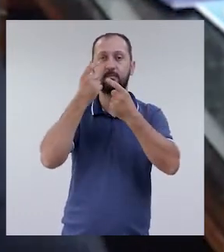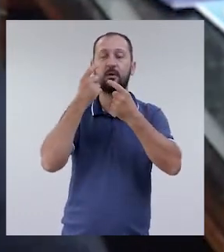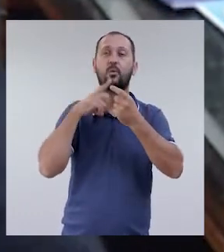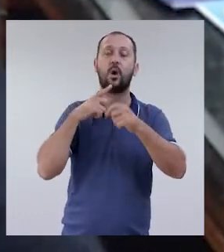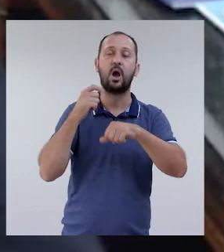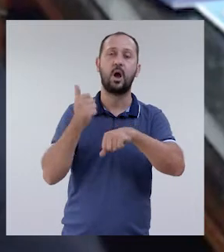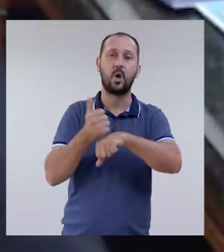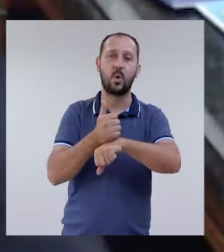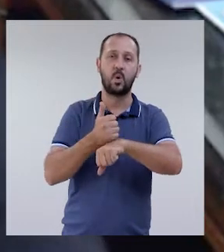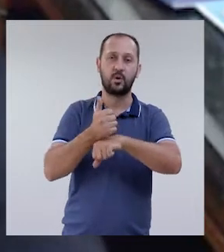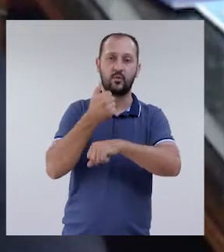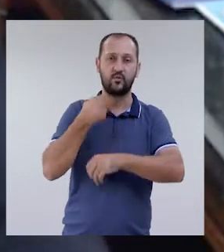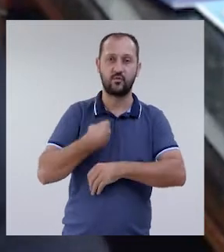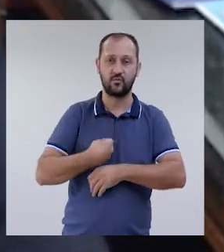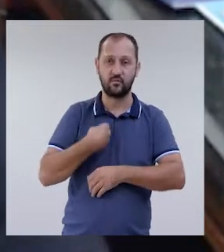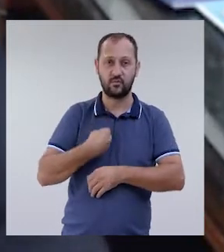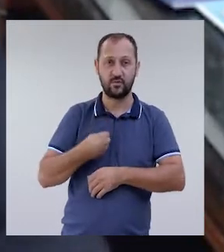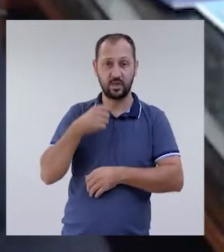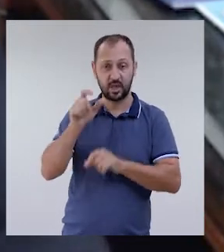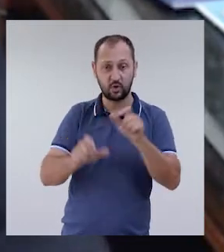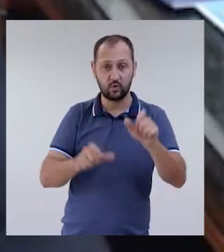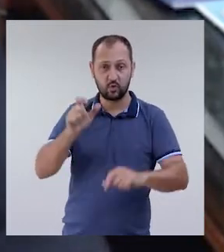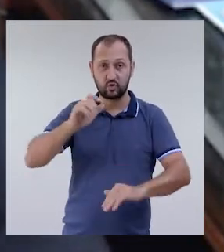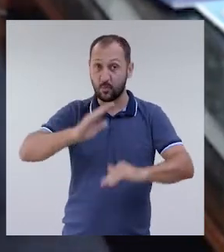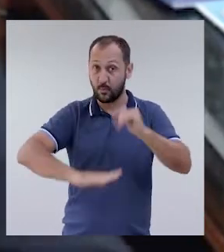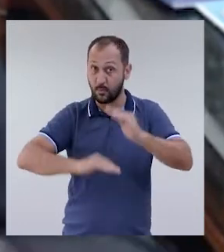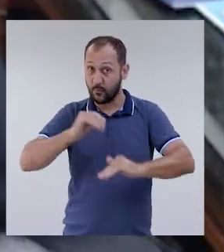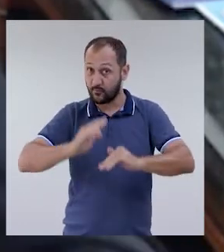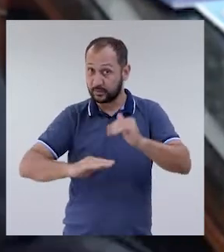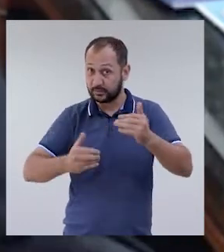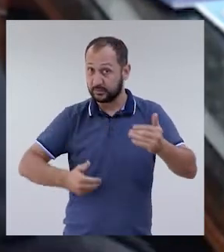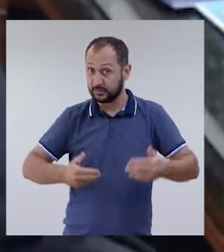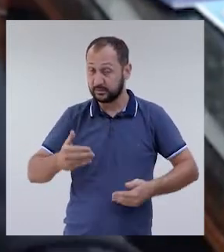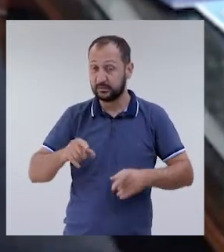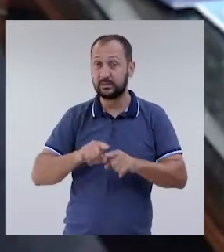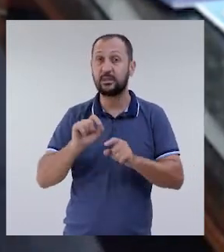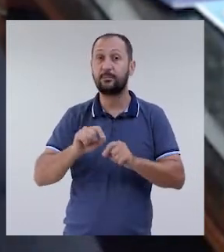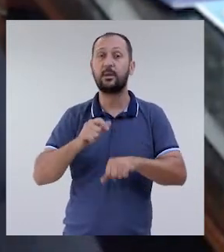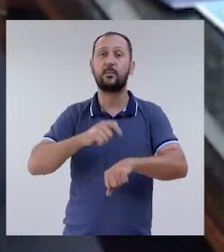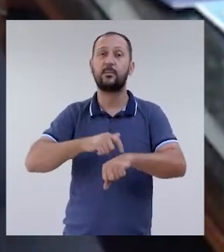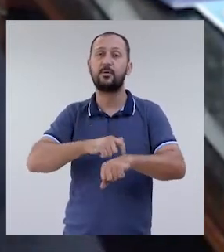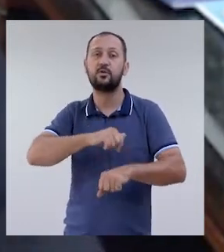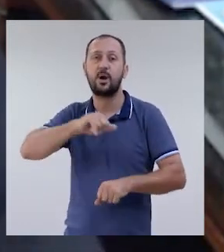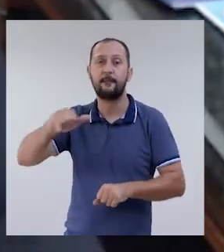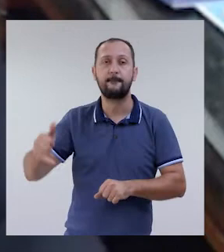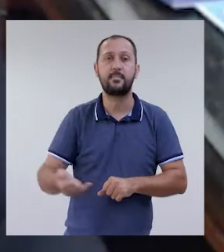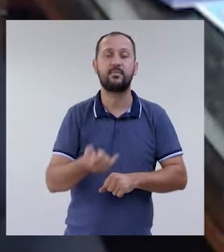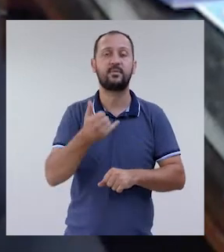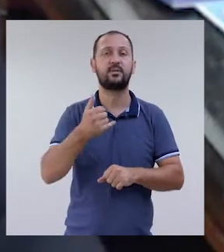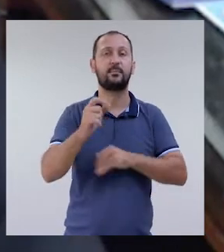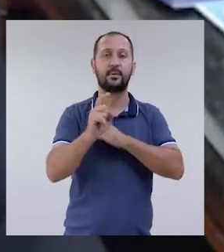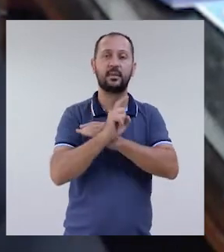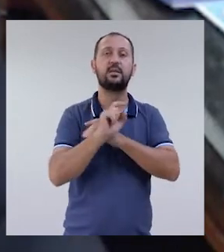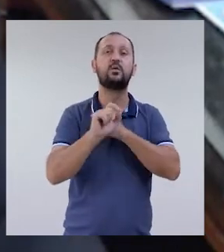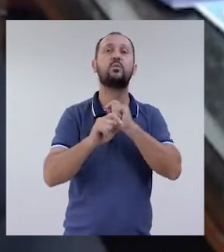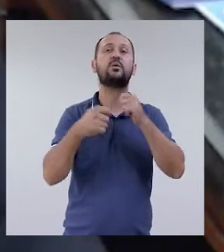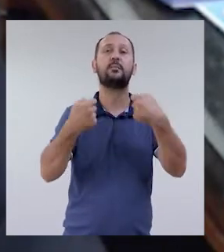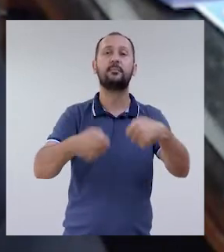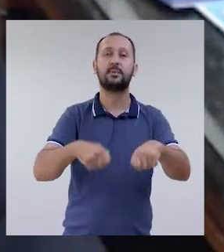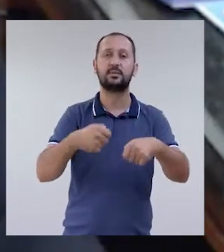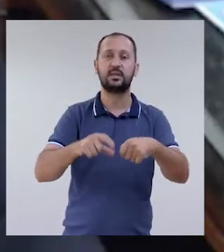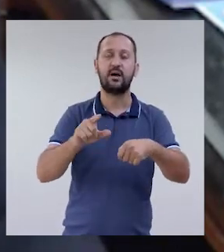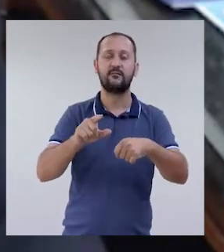a qualidade de vida dos nossos servidores e também a produtividade necessária para atender